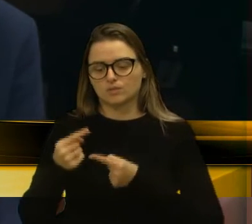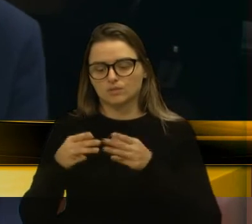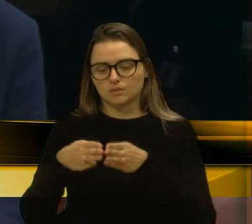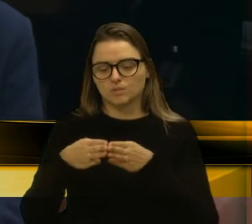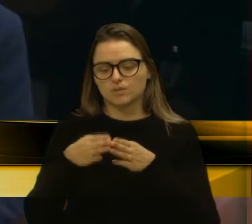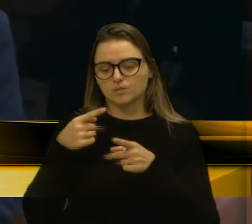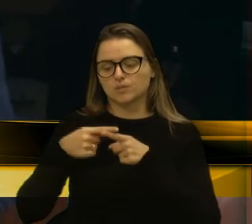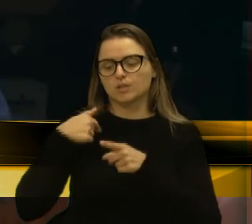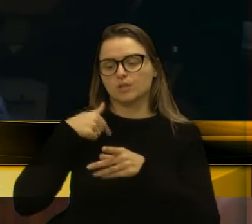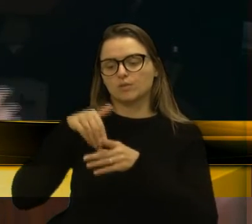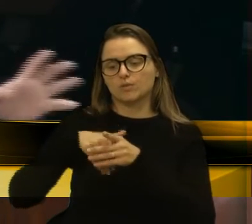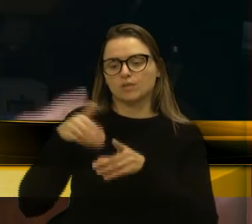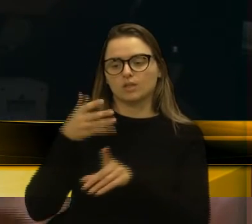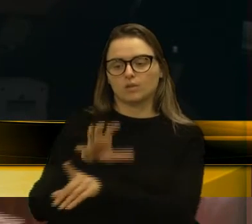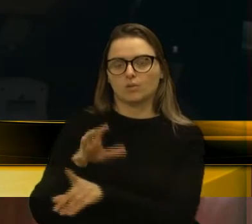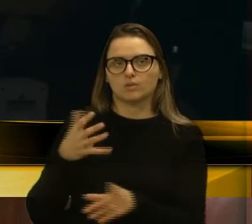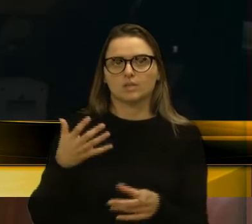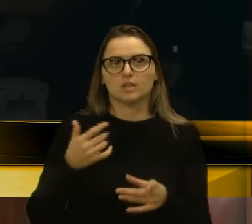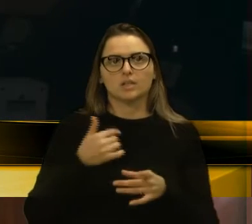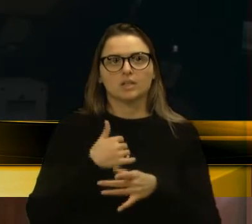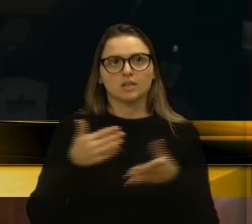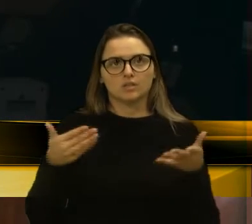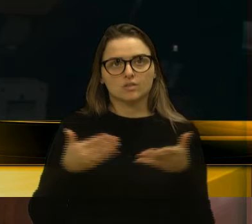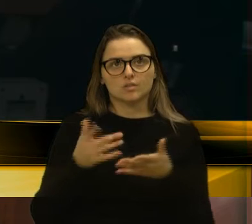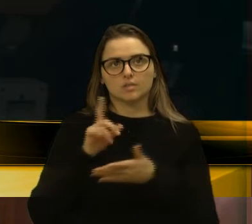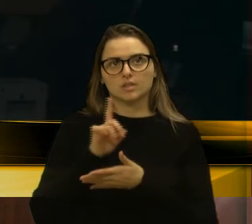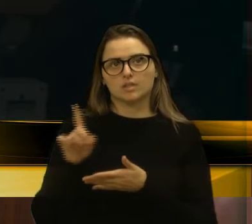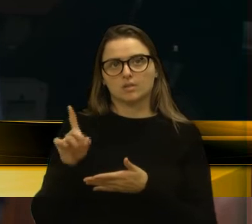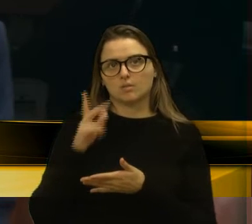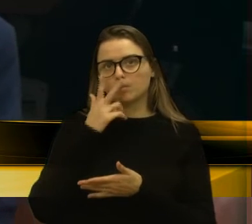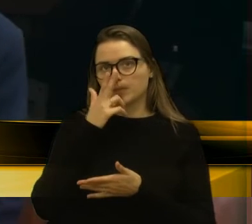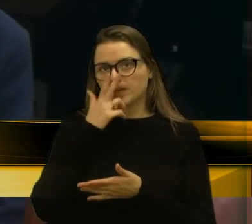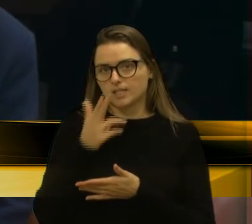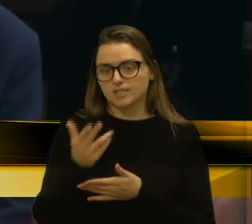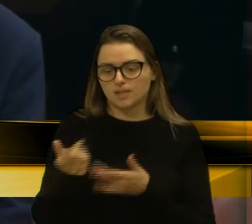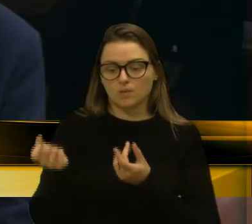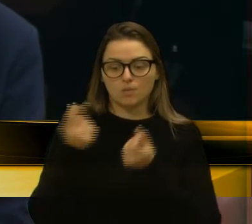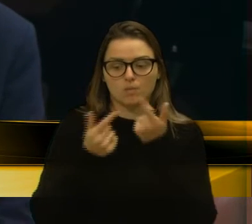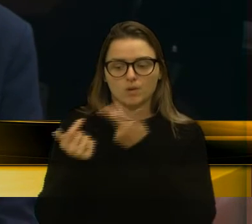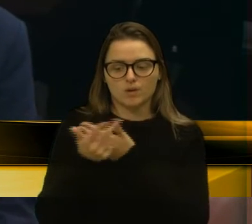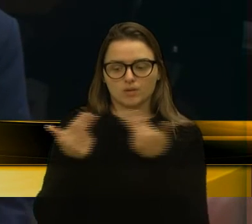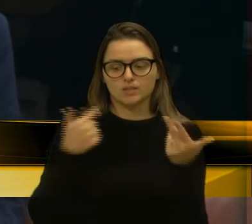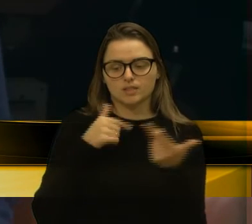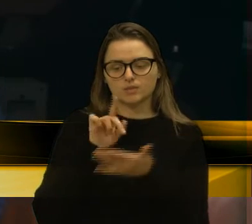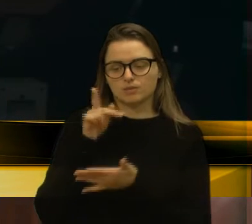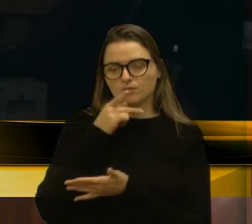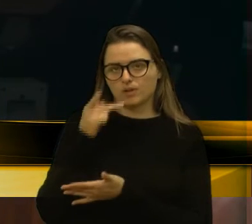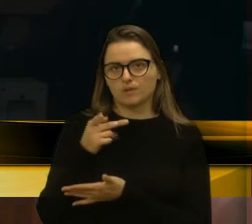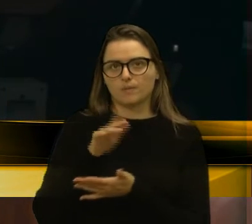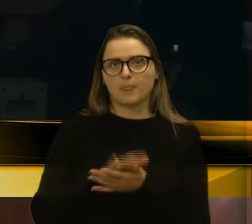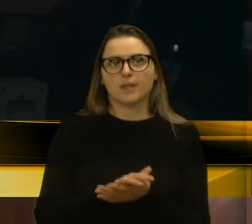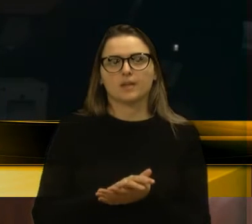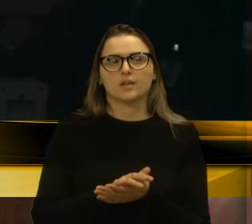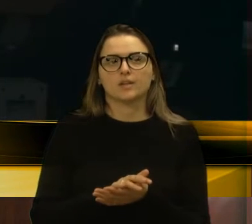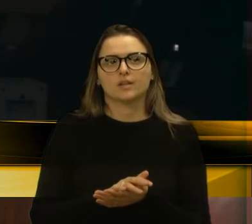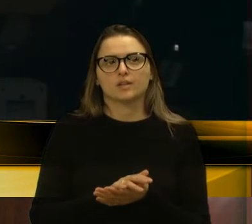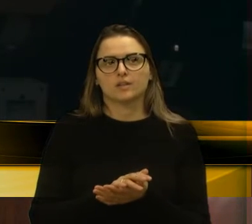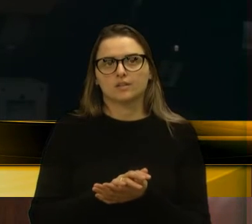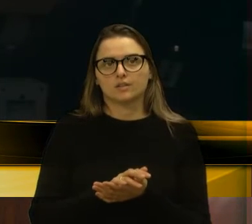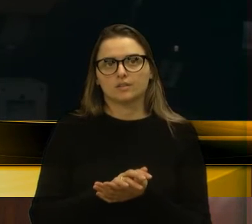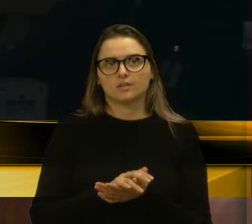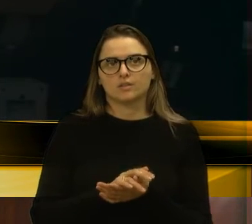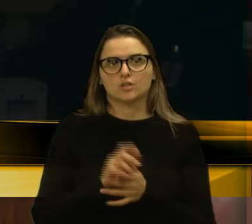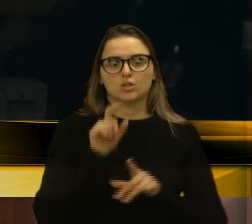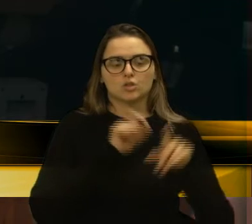contrário. E já estou me blindando, né, para não aparecer alguma contradição. Essa questão da